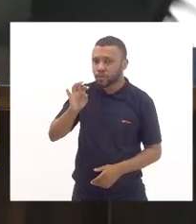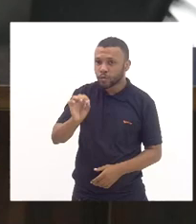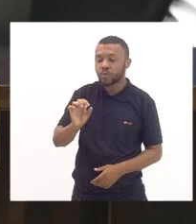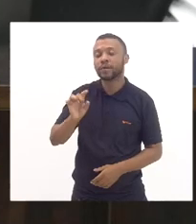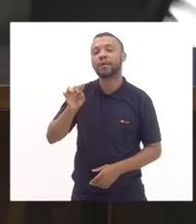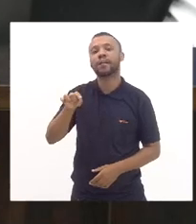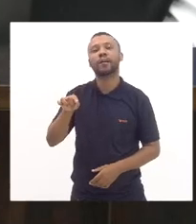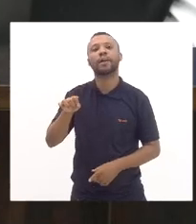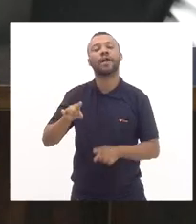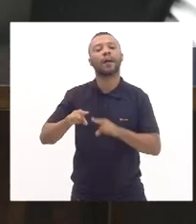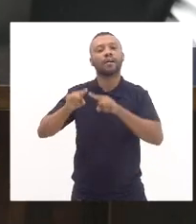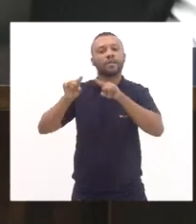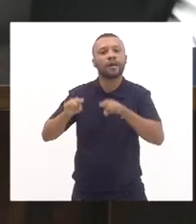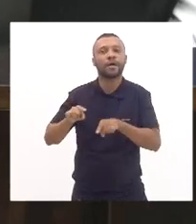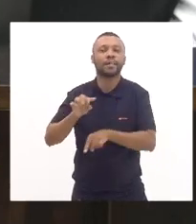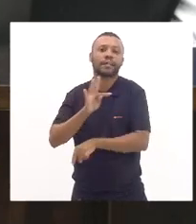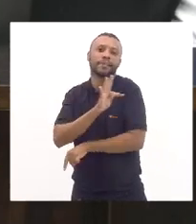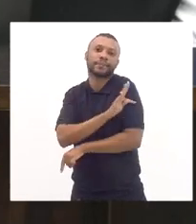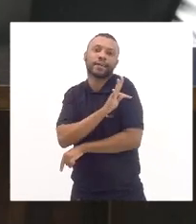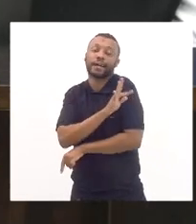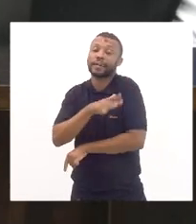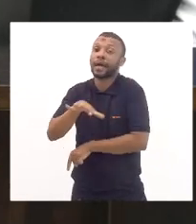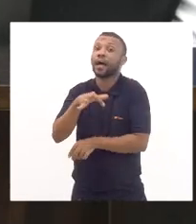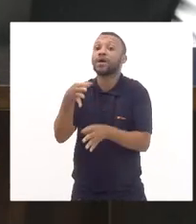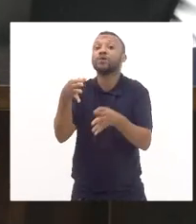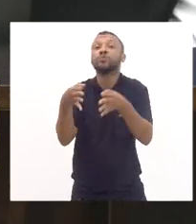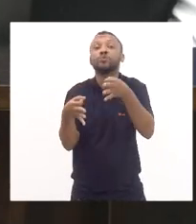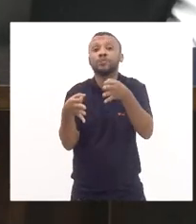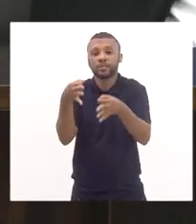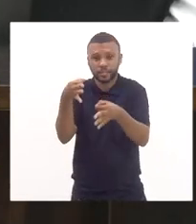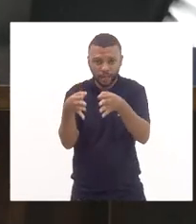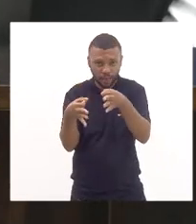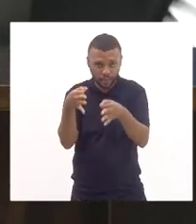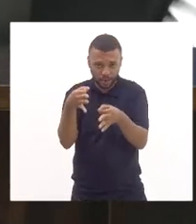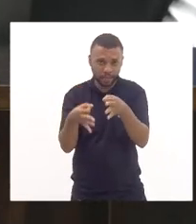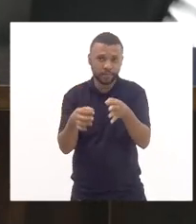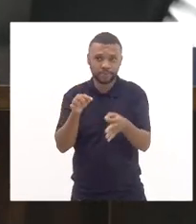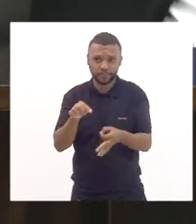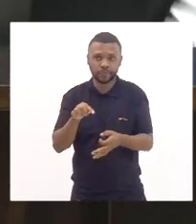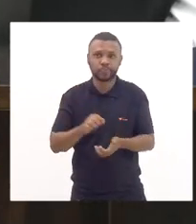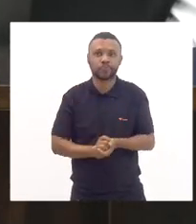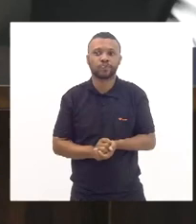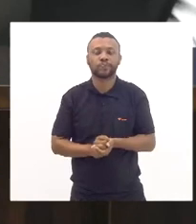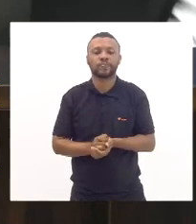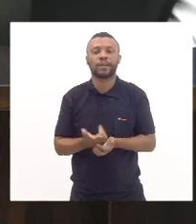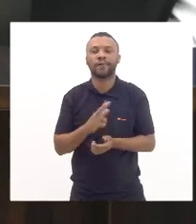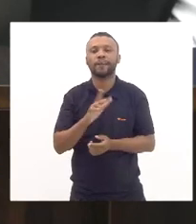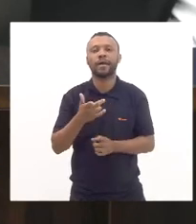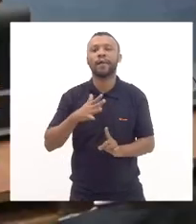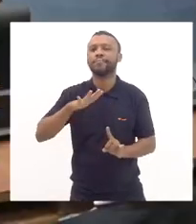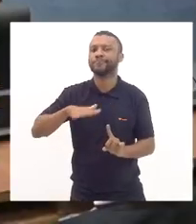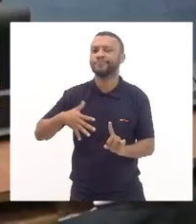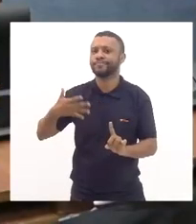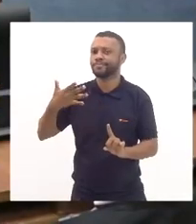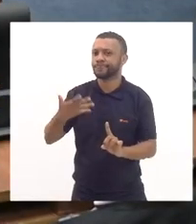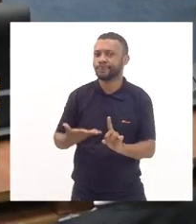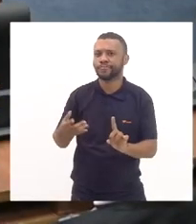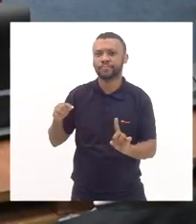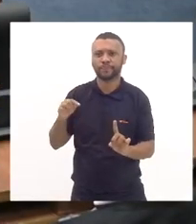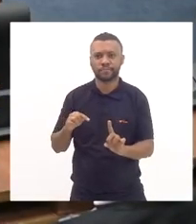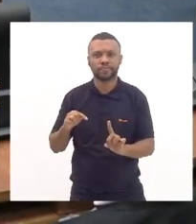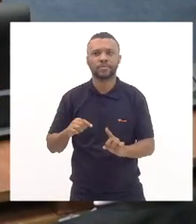técnica, né, em judiciário, TRF, fala uma homenagem aqui à dona.